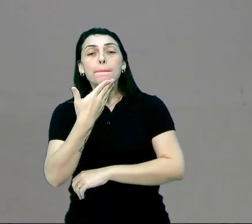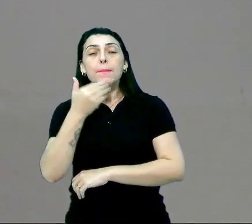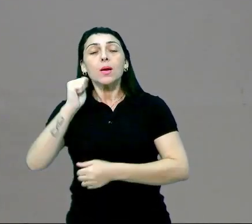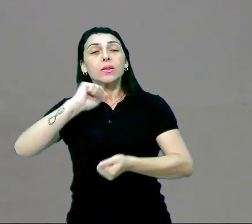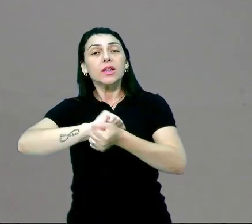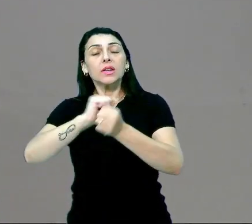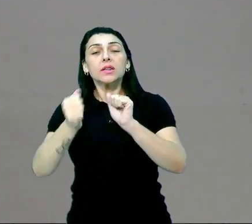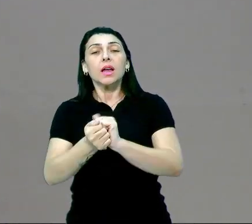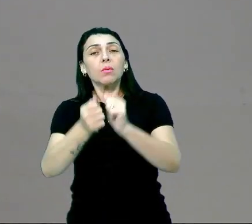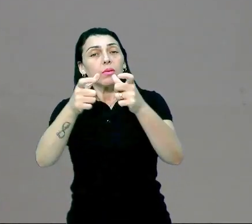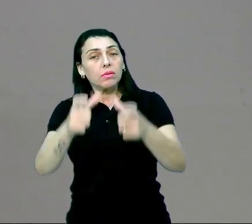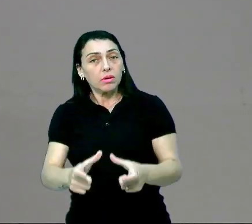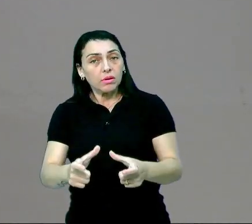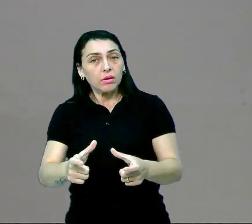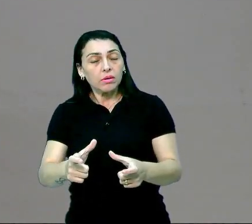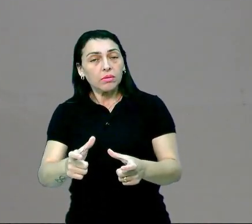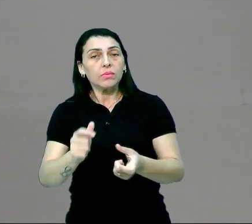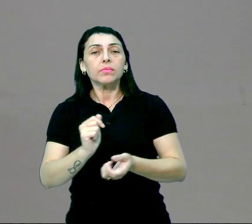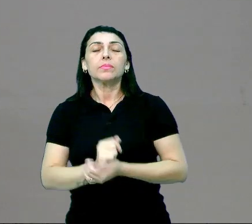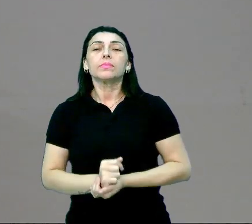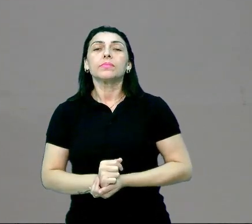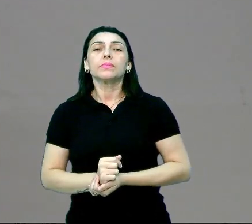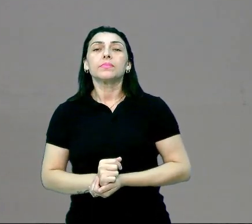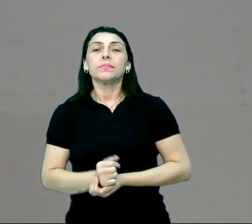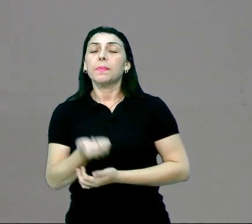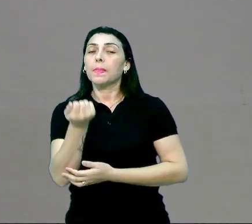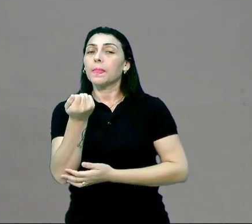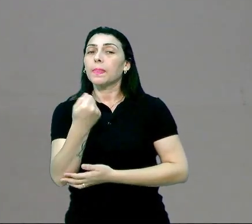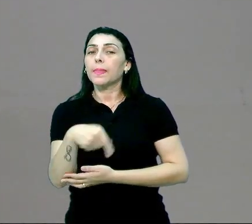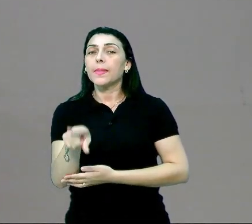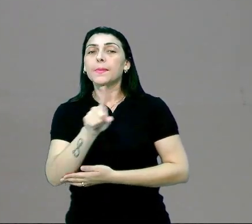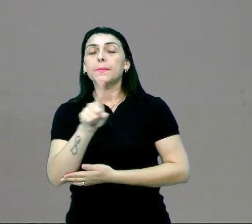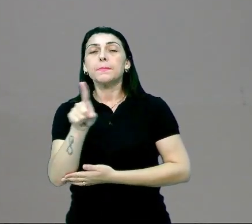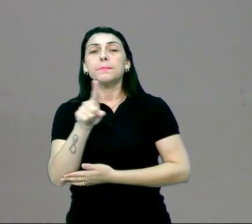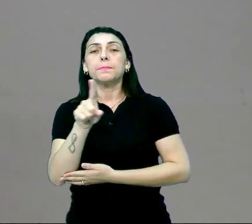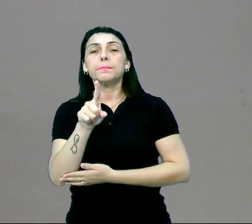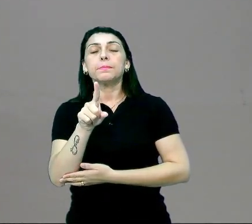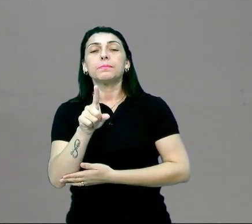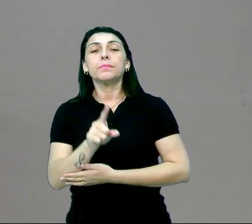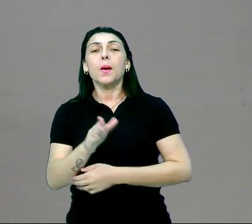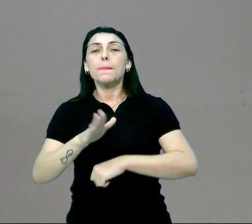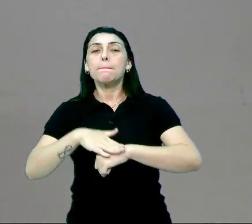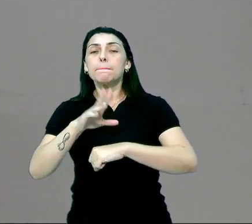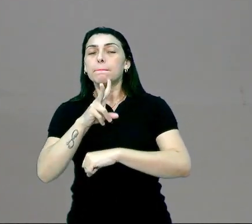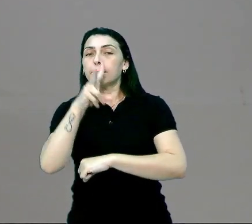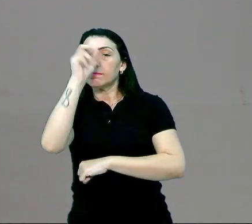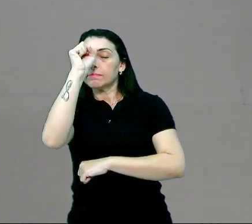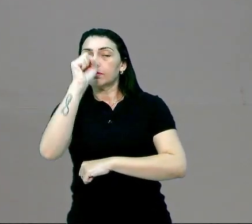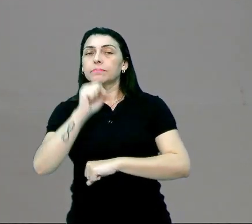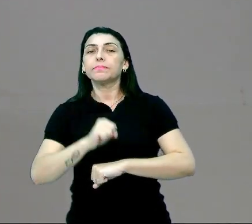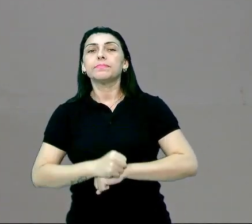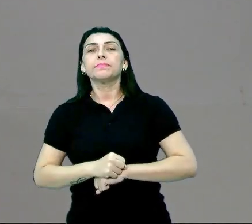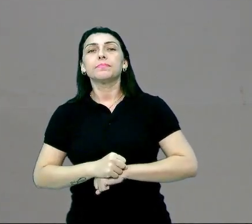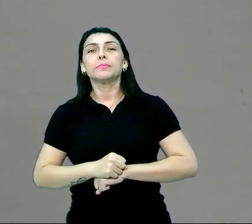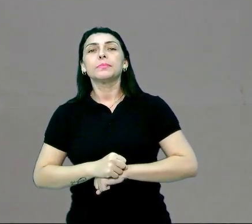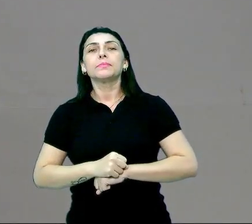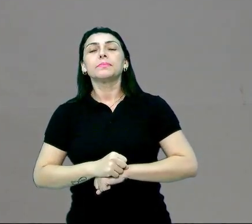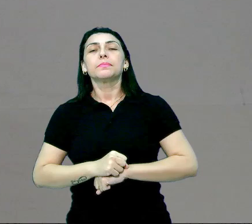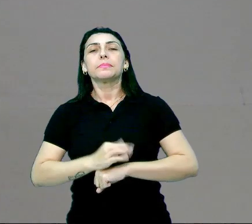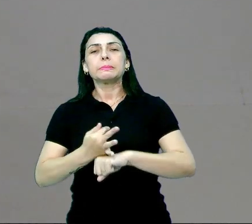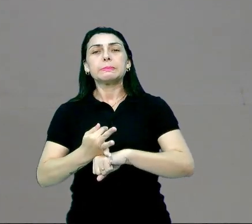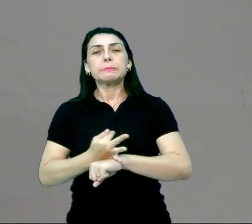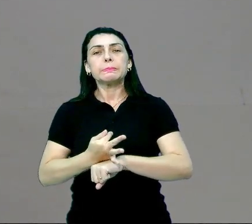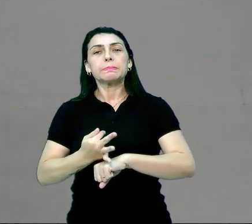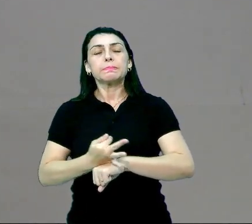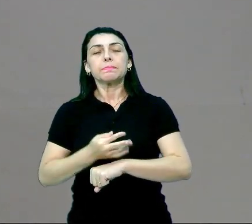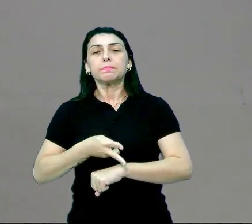melhor se adapta ao meio. Então, não precisa necessariamente ser o mais forte para